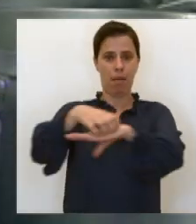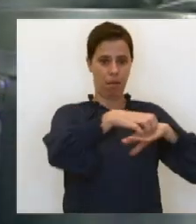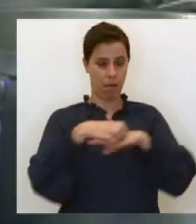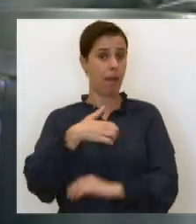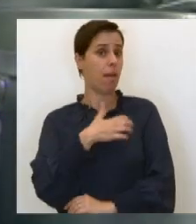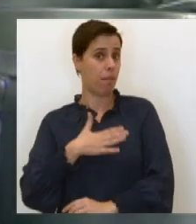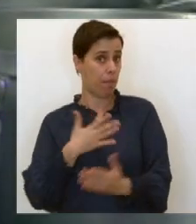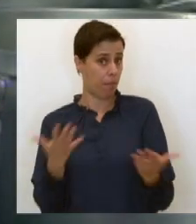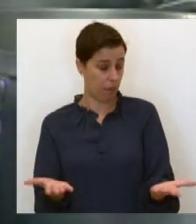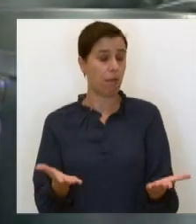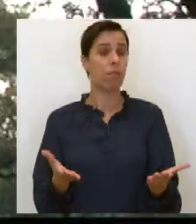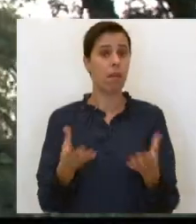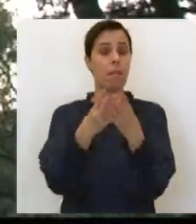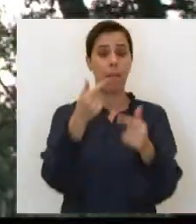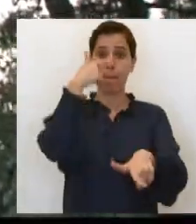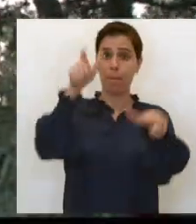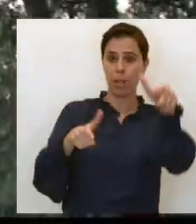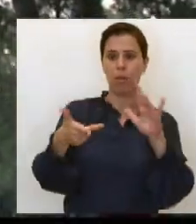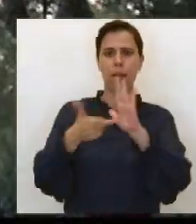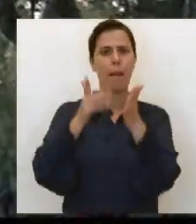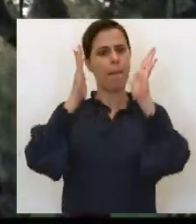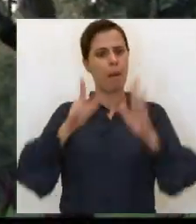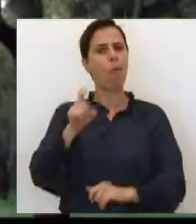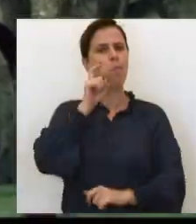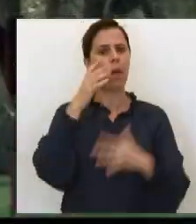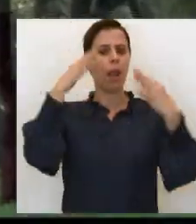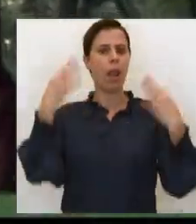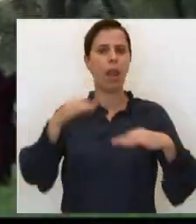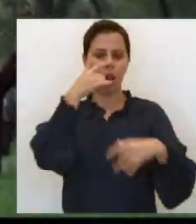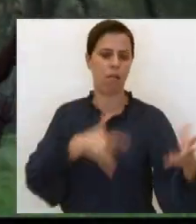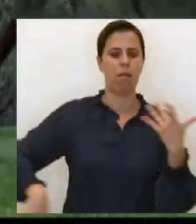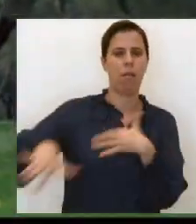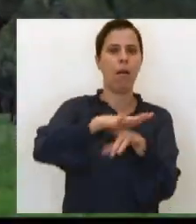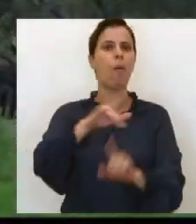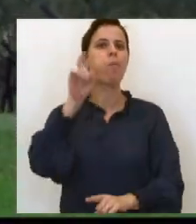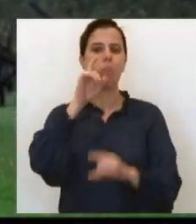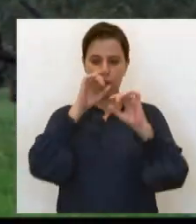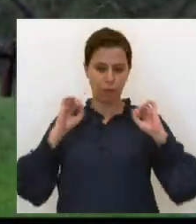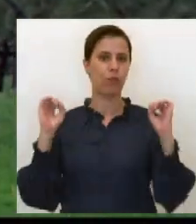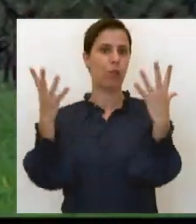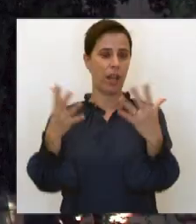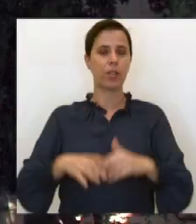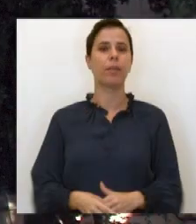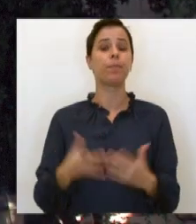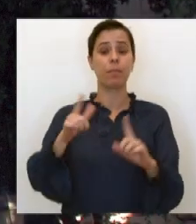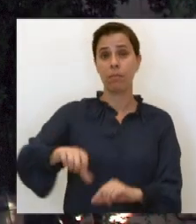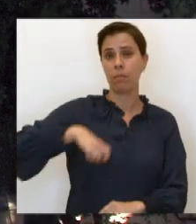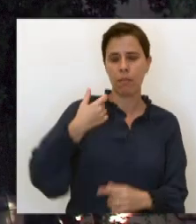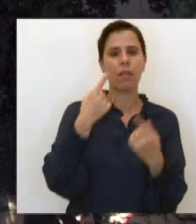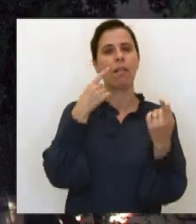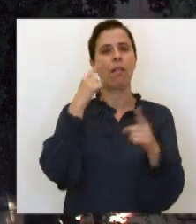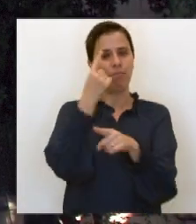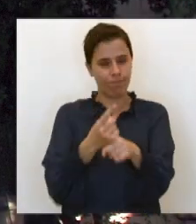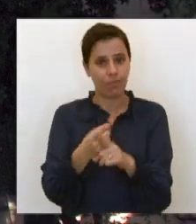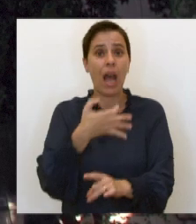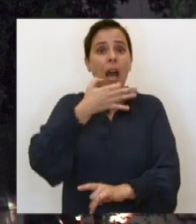médias empresas, mais meios humanos e técnicos para a conservação da natureza e para a defesa da floresta. Os Verdes